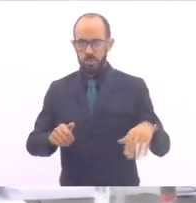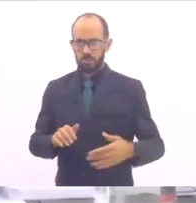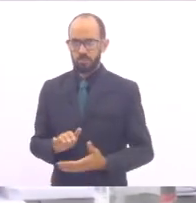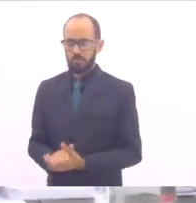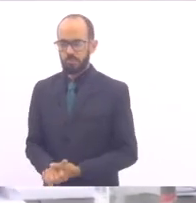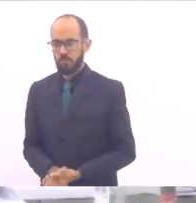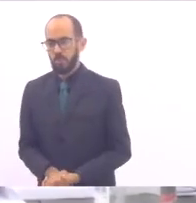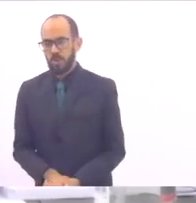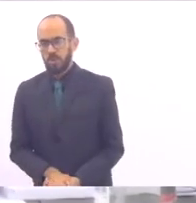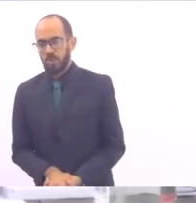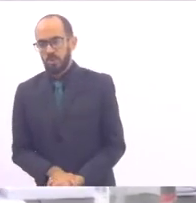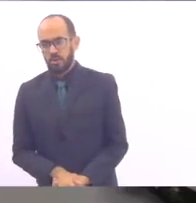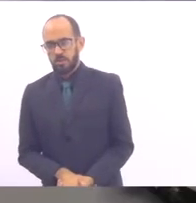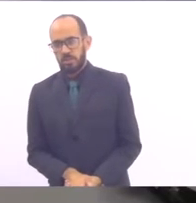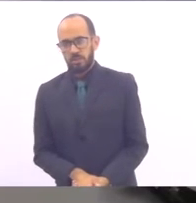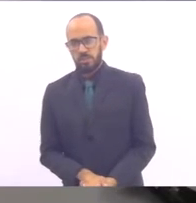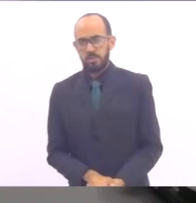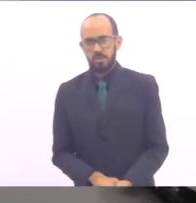exatamente